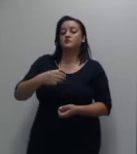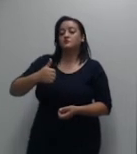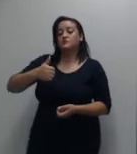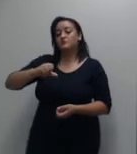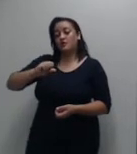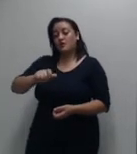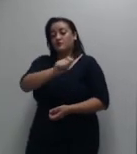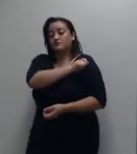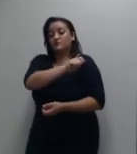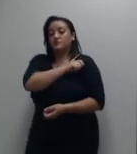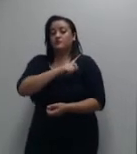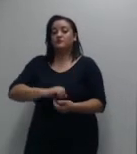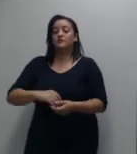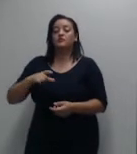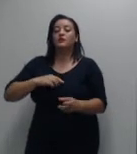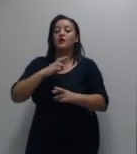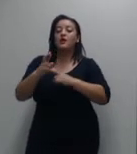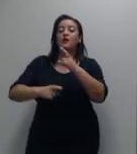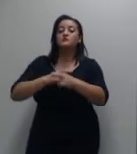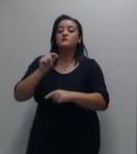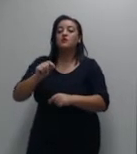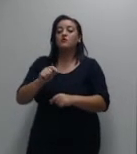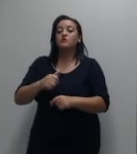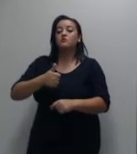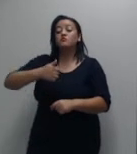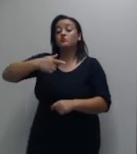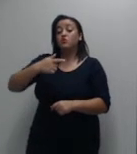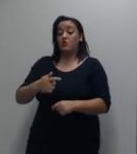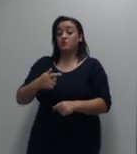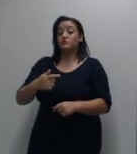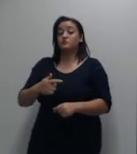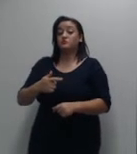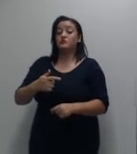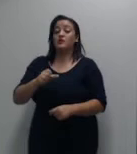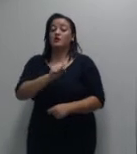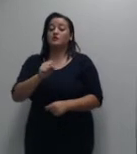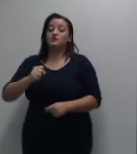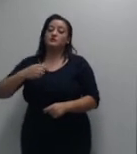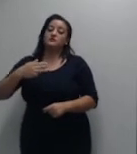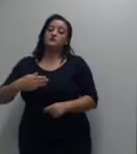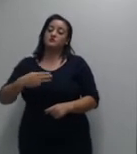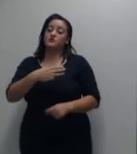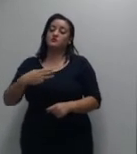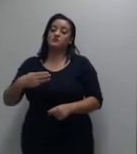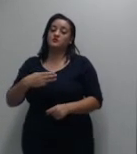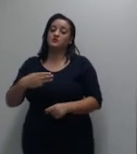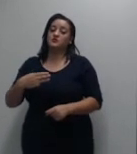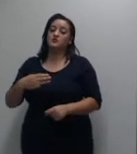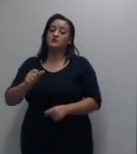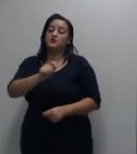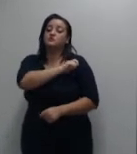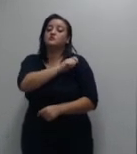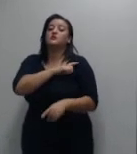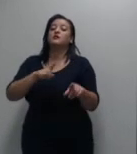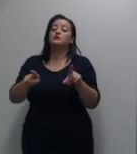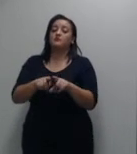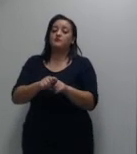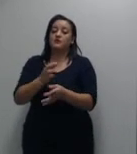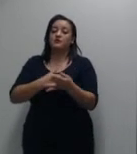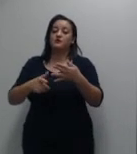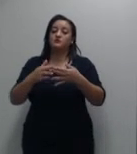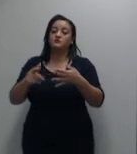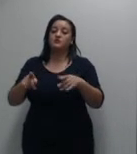Janeiro que tem relação com o 12 eo ISS o Rio de Janeiro também agravo interno